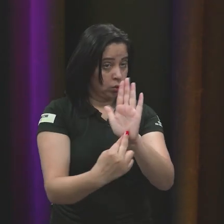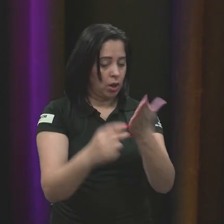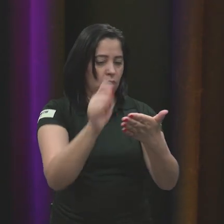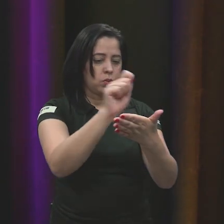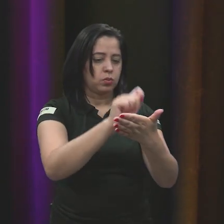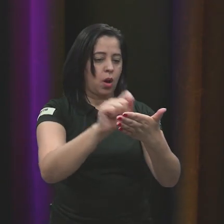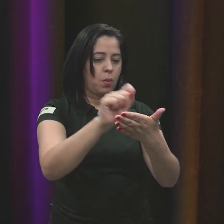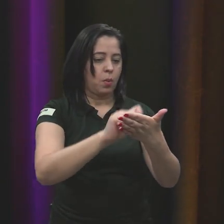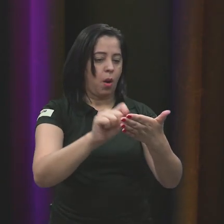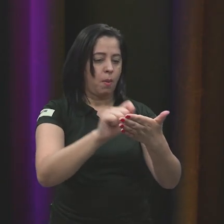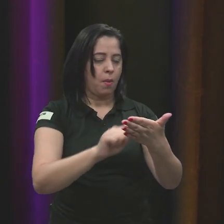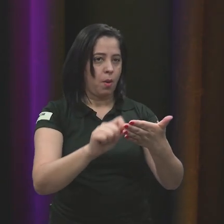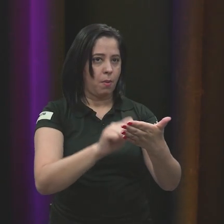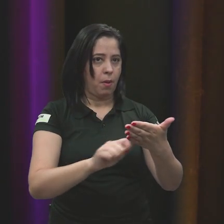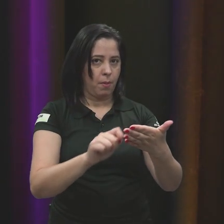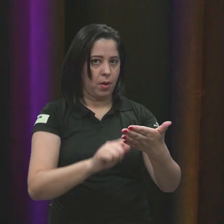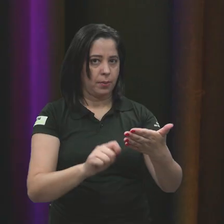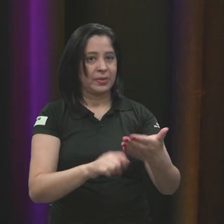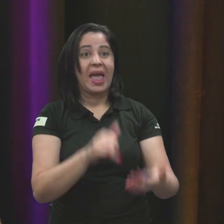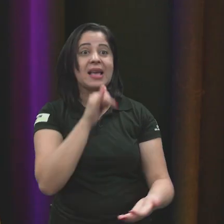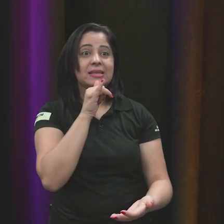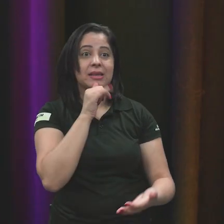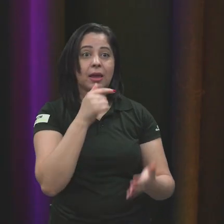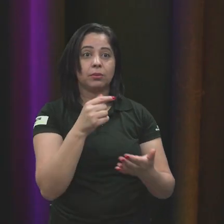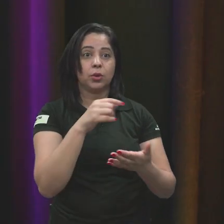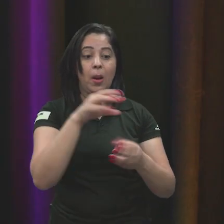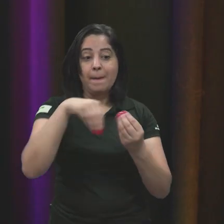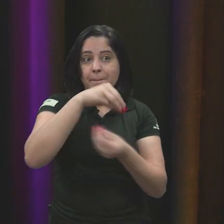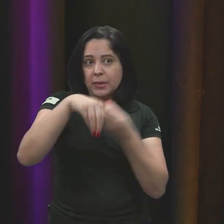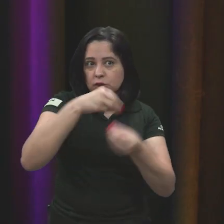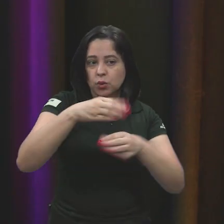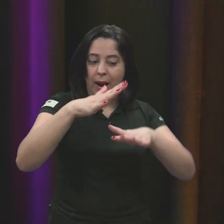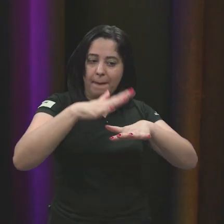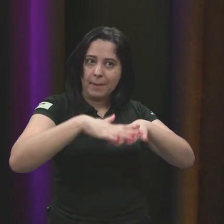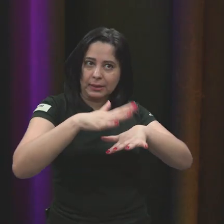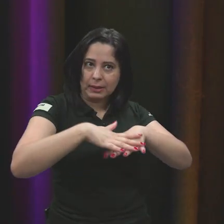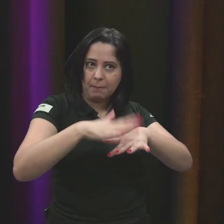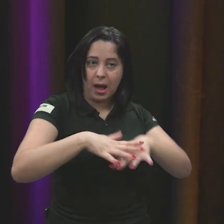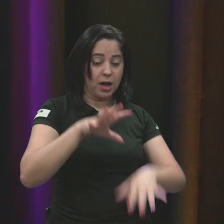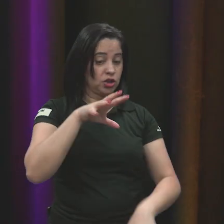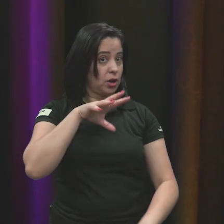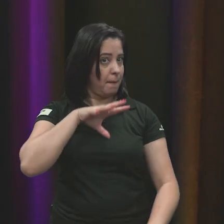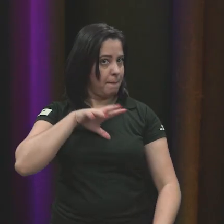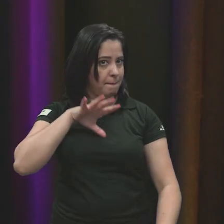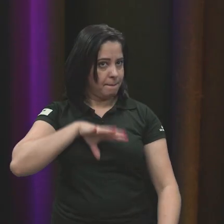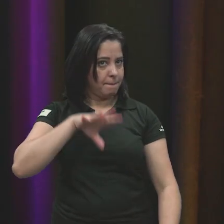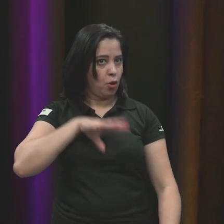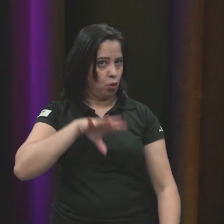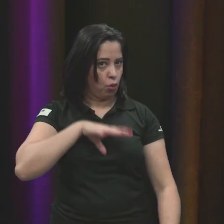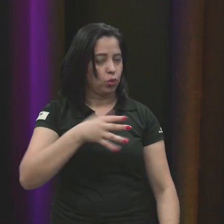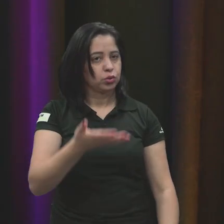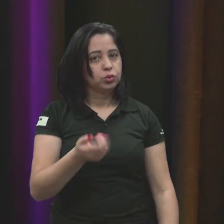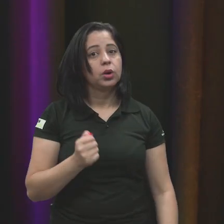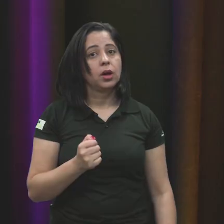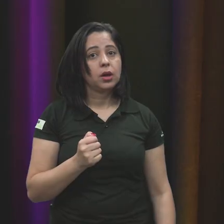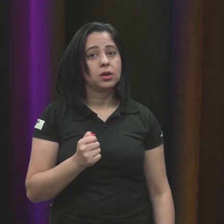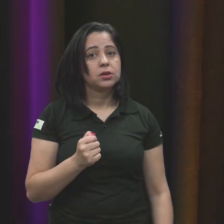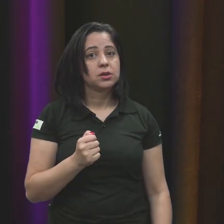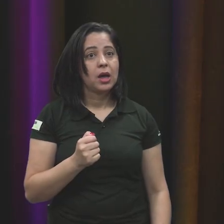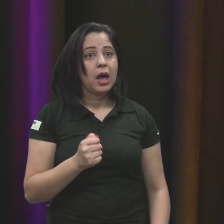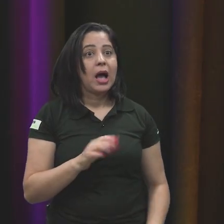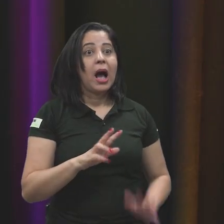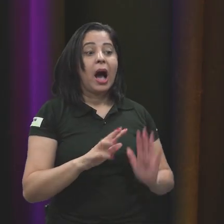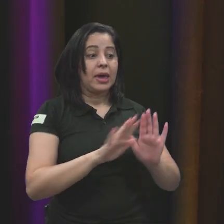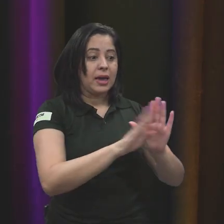o conteúdo, por exemplo, de uma matéria, por exemplo, matemática, português, dentro de uma narrativa que você colocar, isso